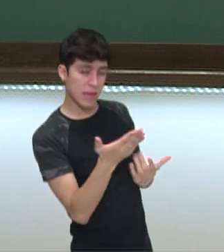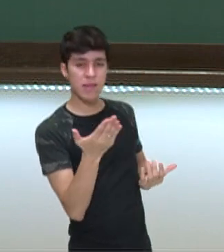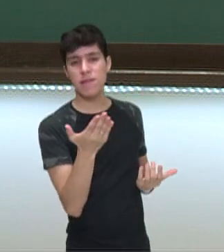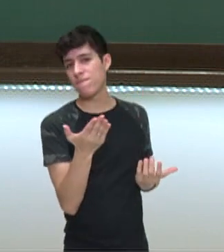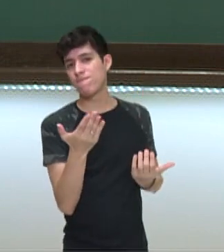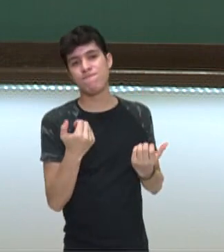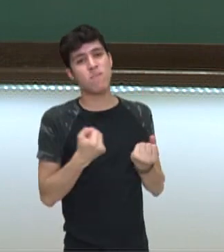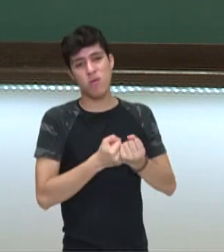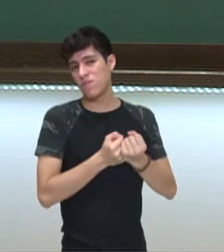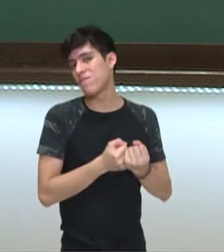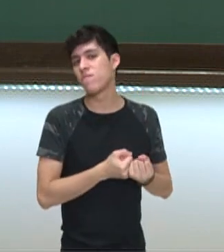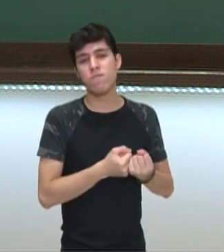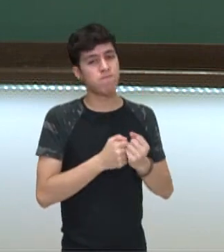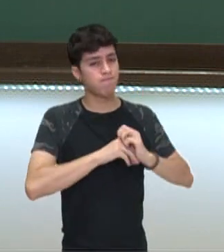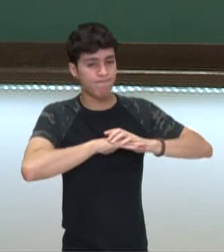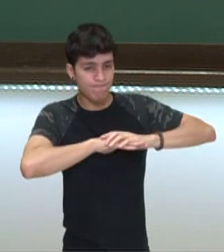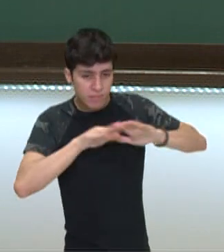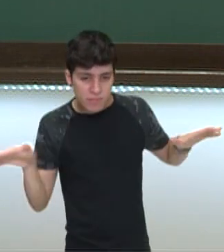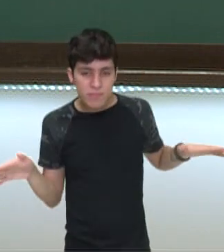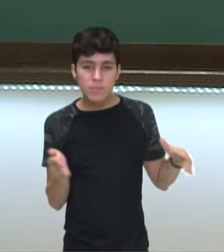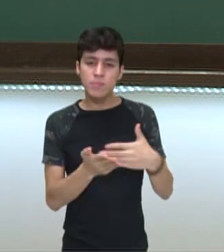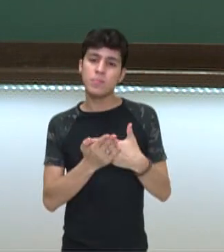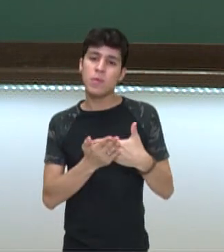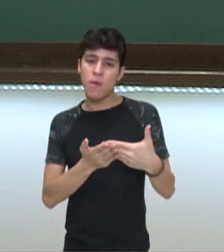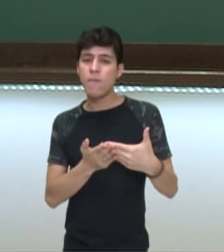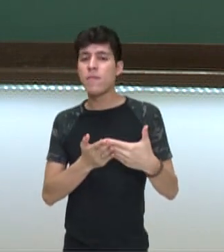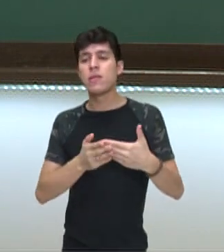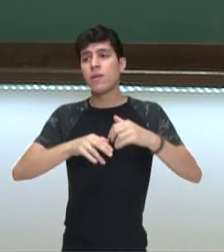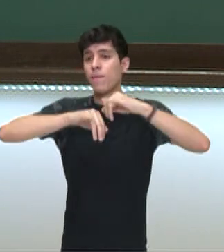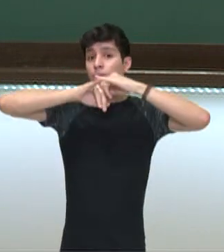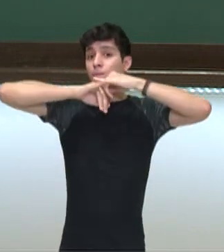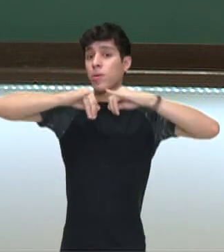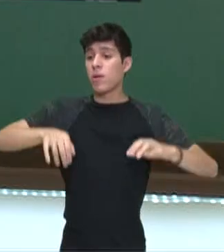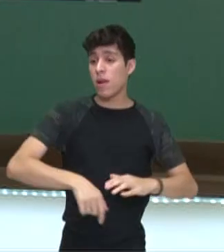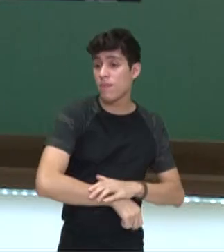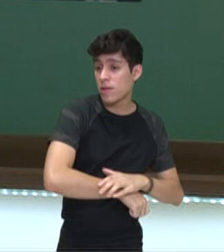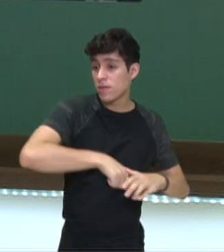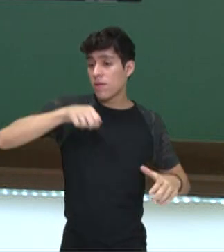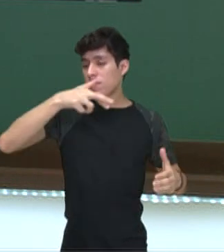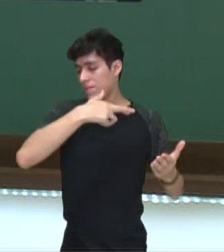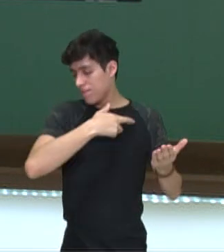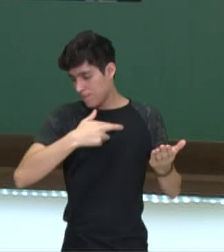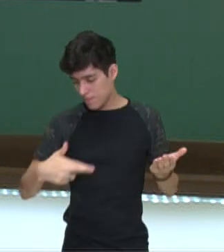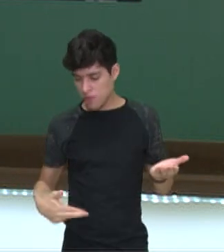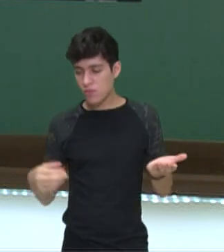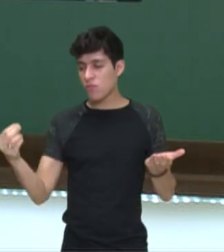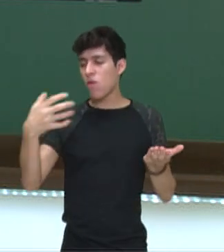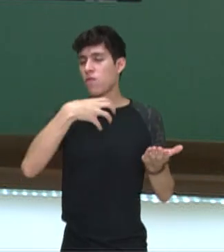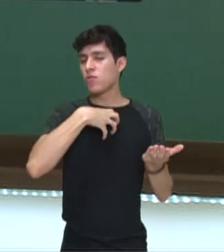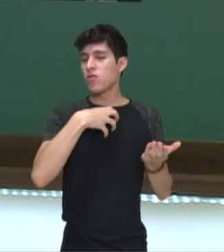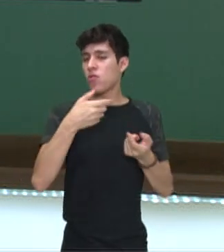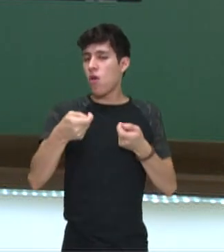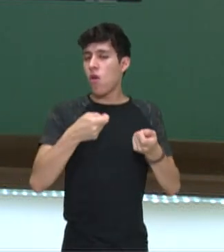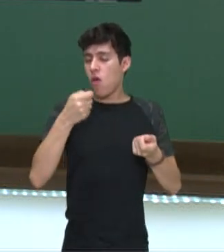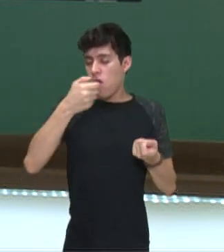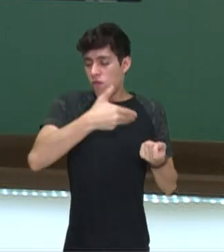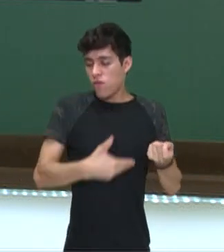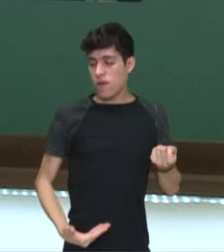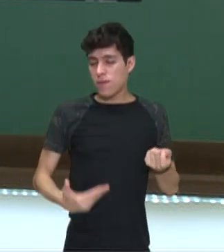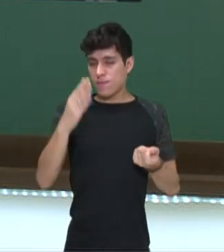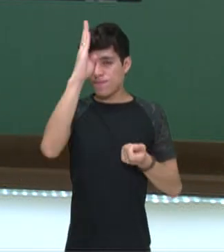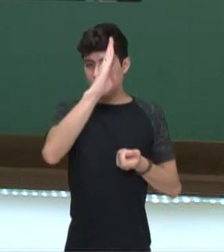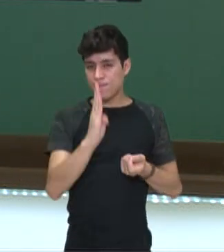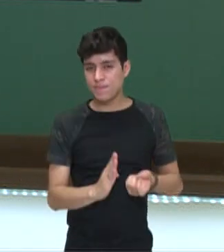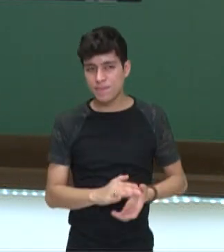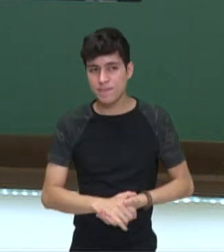apoio. E aí, então, nós vamos ter a proclamação da República como uma nova forma de governo para o Brasil.